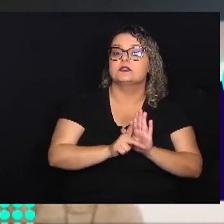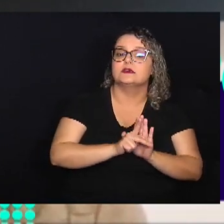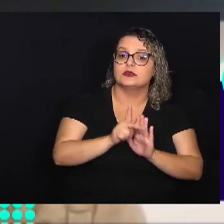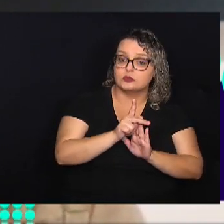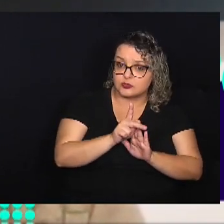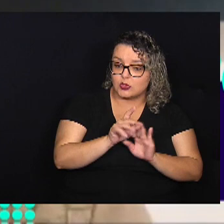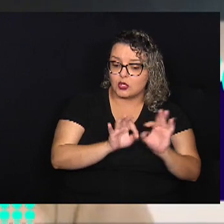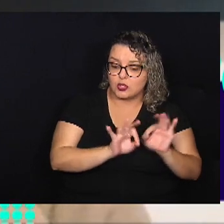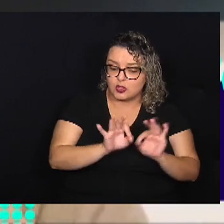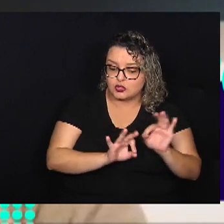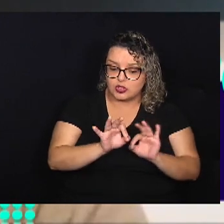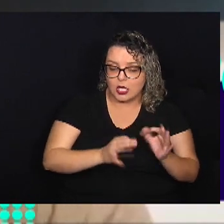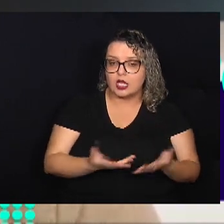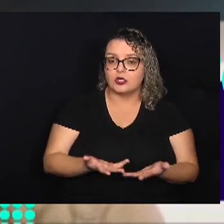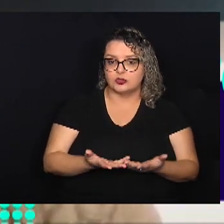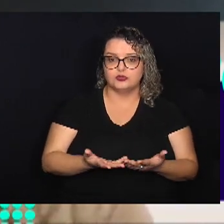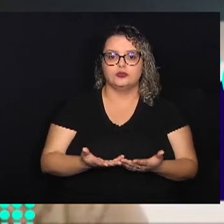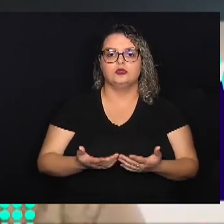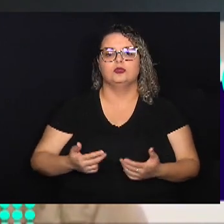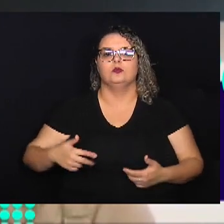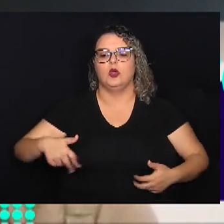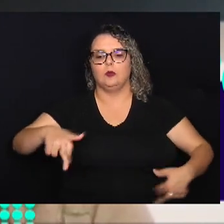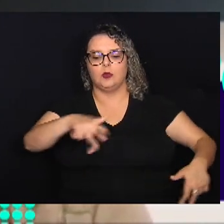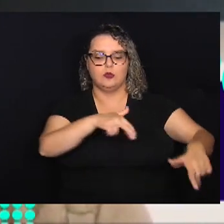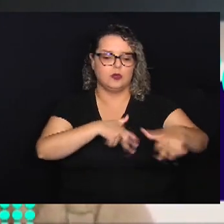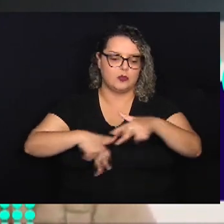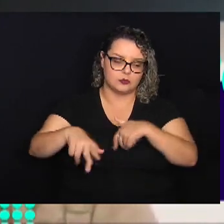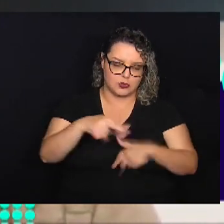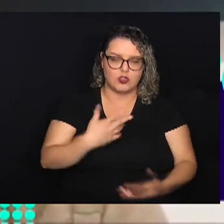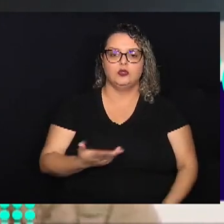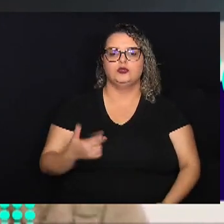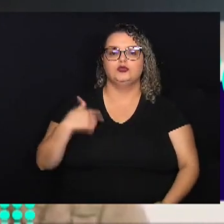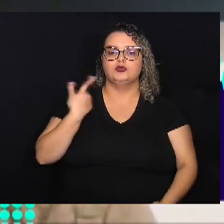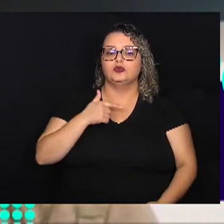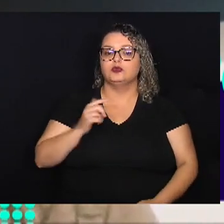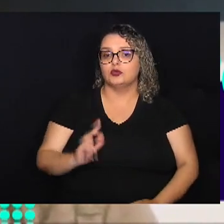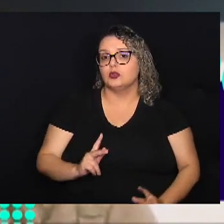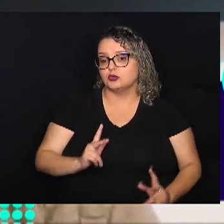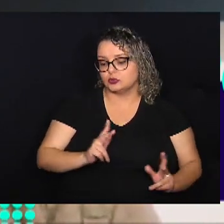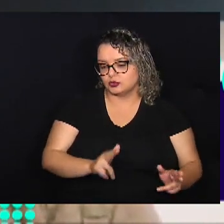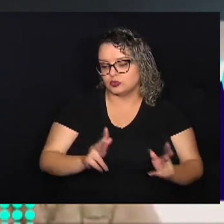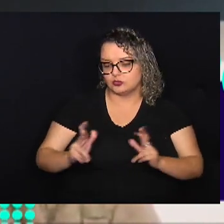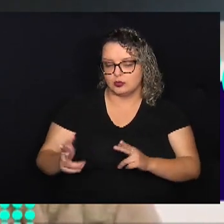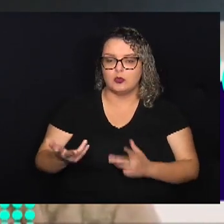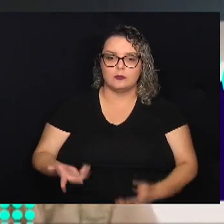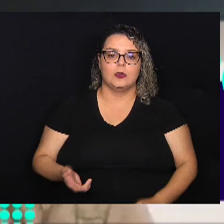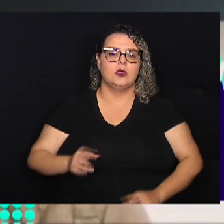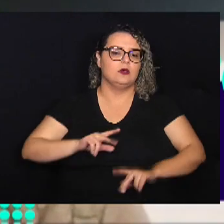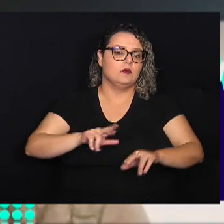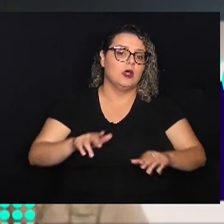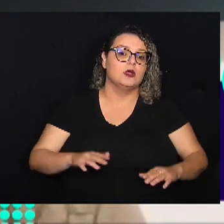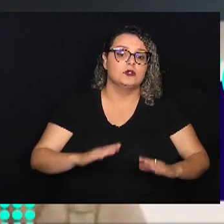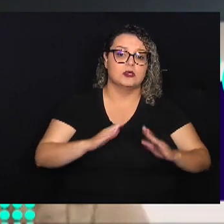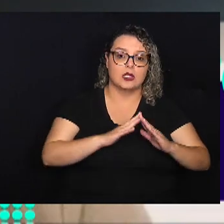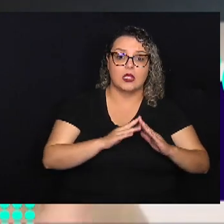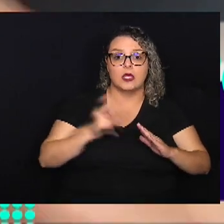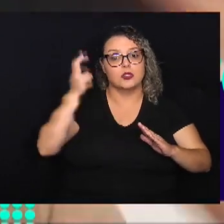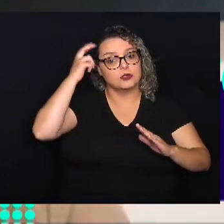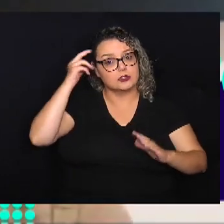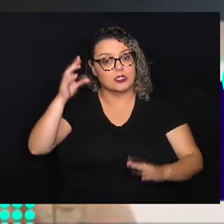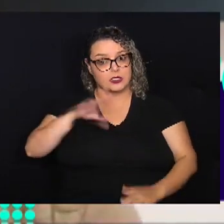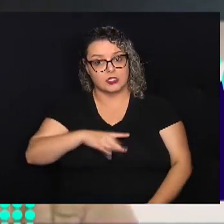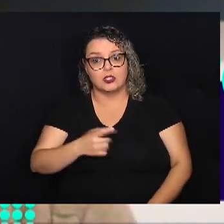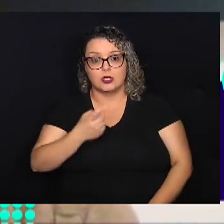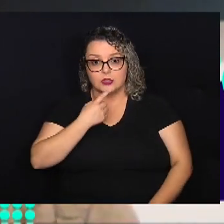a gente percorre e circula nosso espetáculo em diferentes casas de cultura da cidade de Campinas,